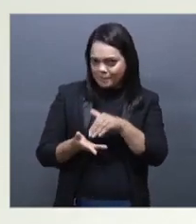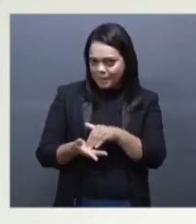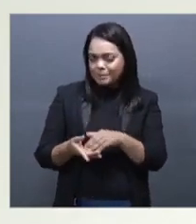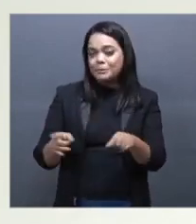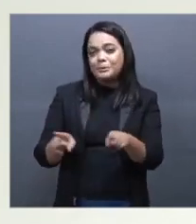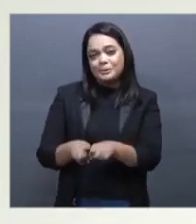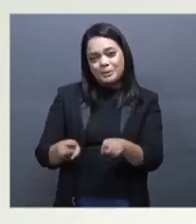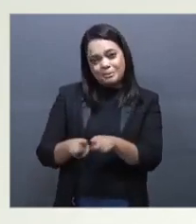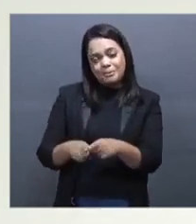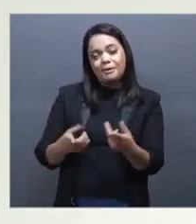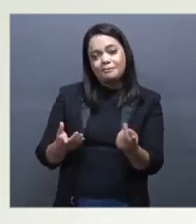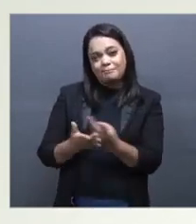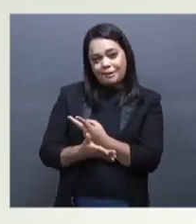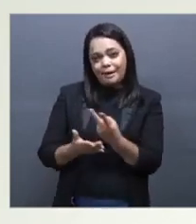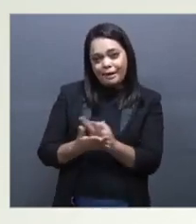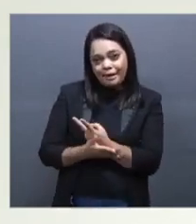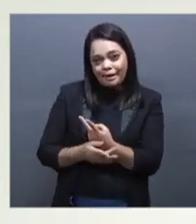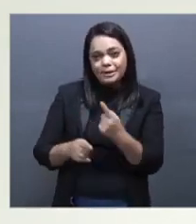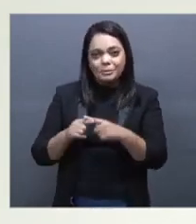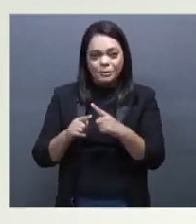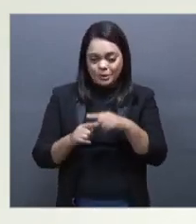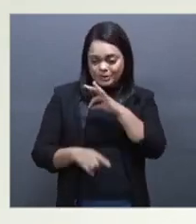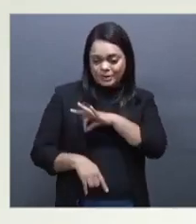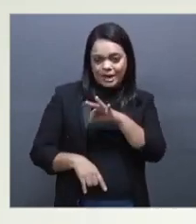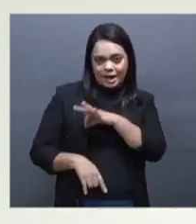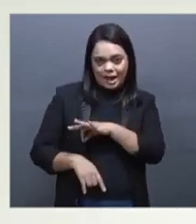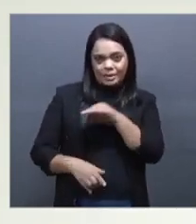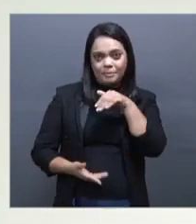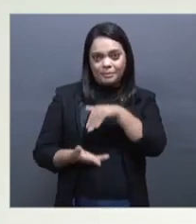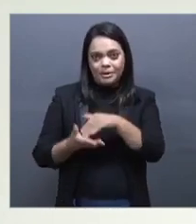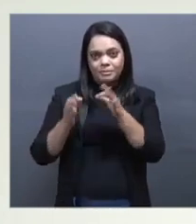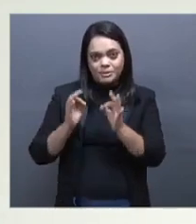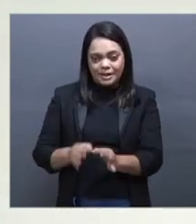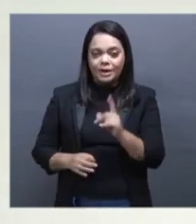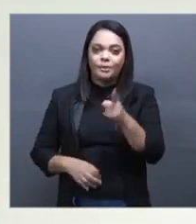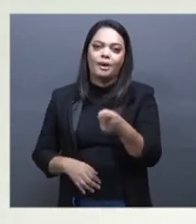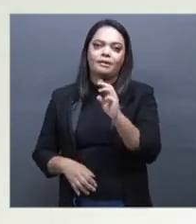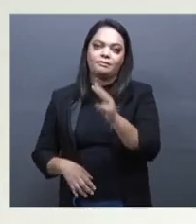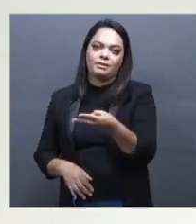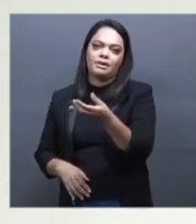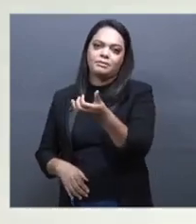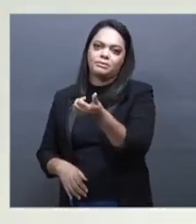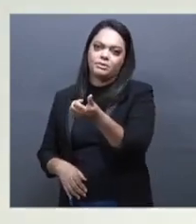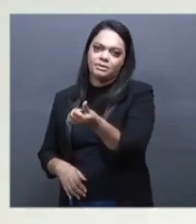muito distante de ser suficiente, que é lá, o valor calculado é de